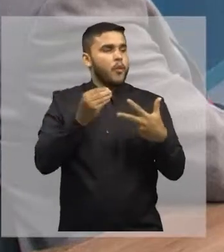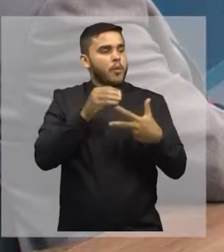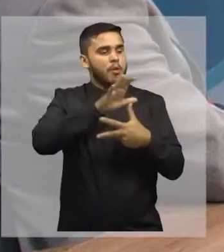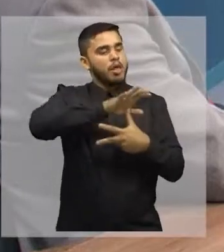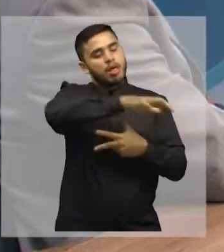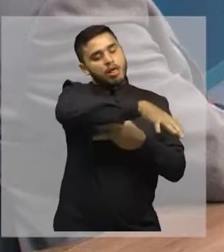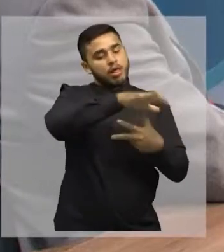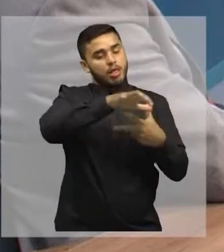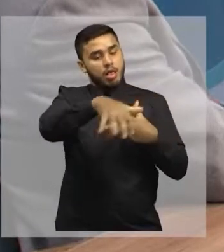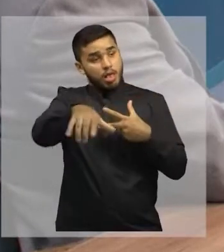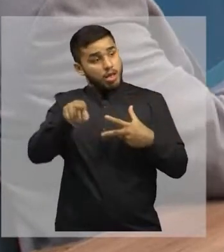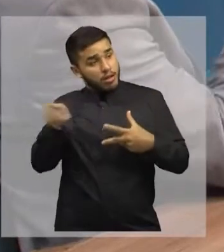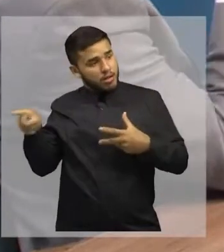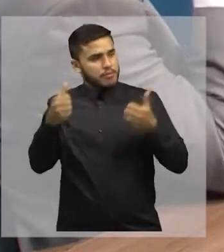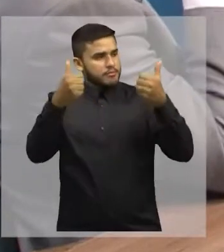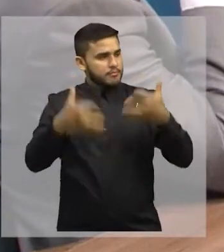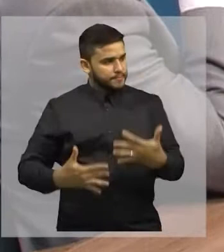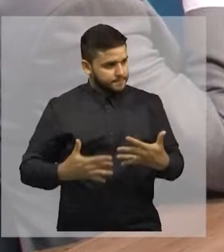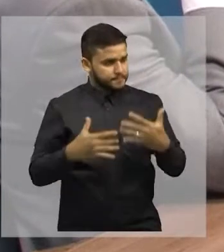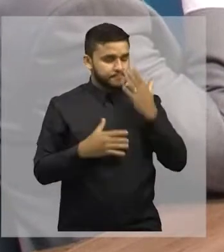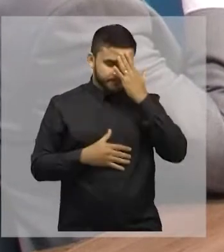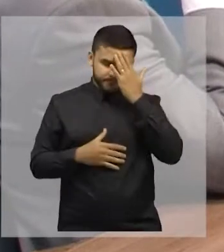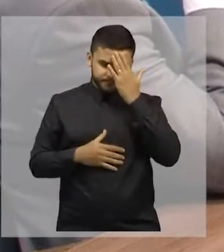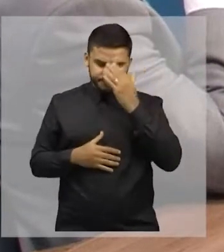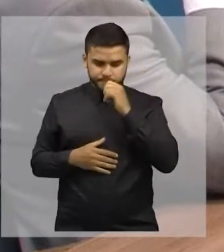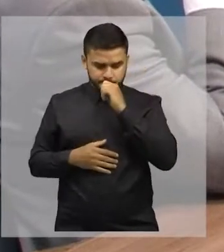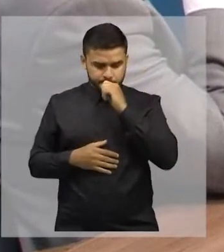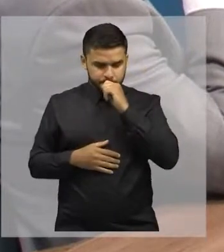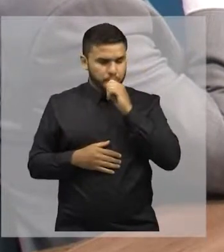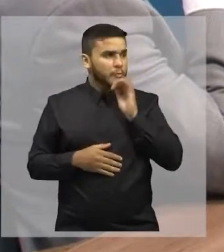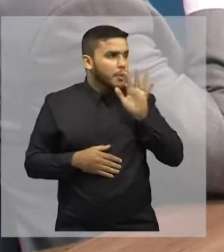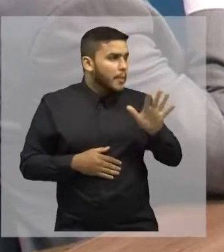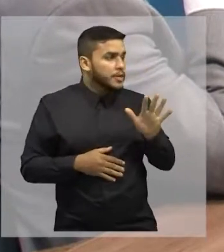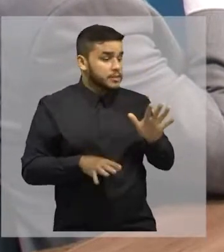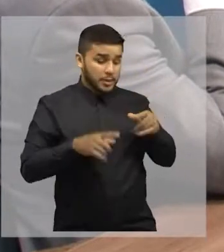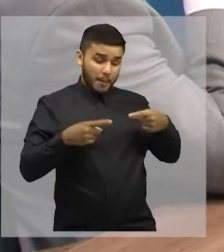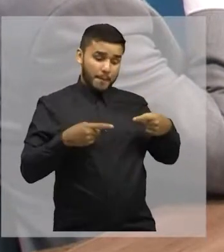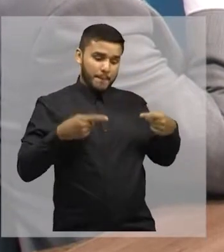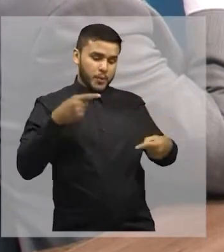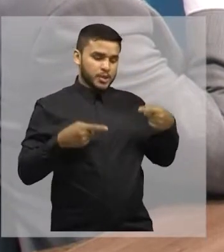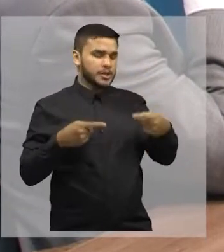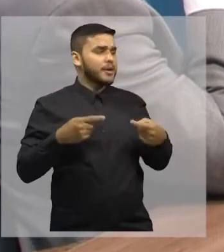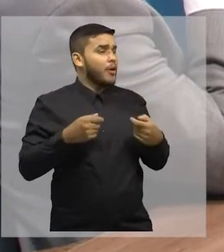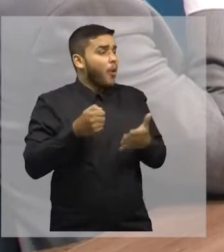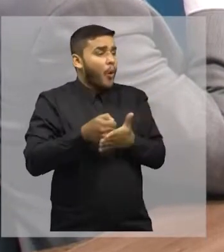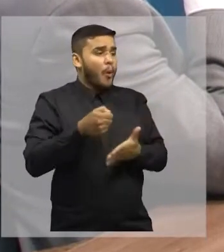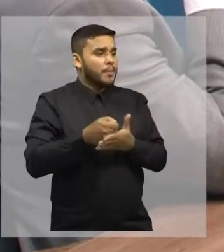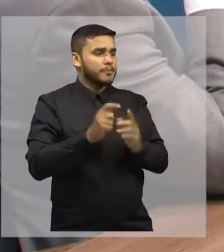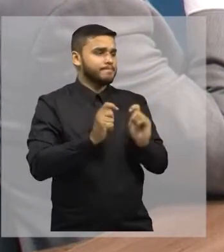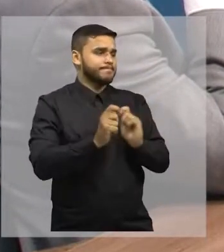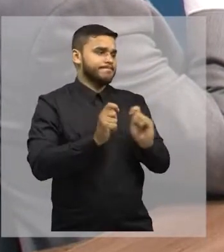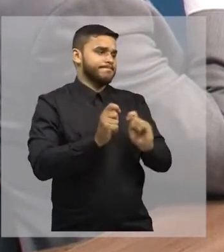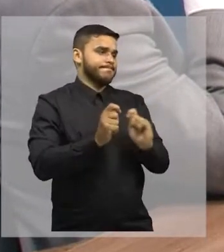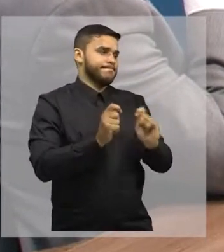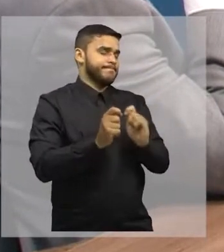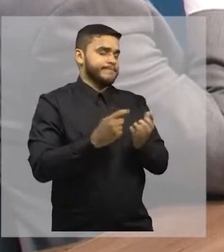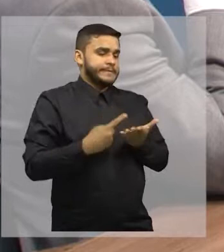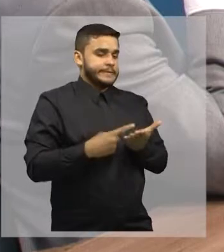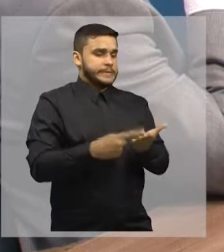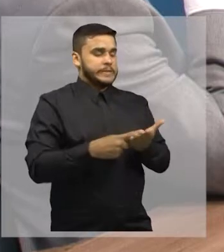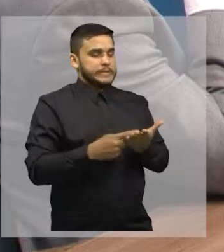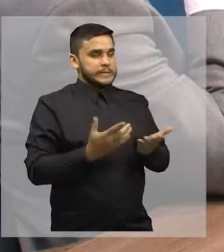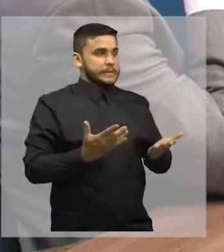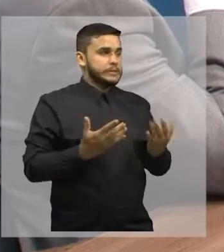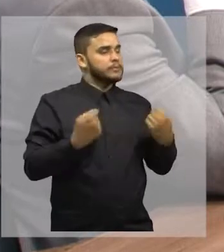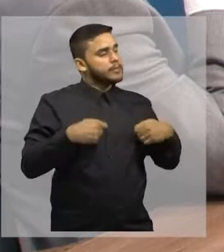base da política. E embora a gente esteja falando do Executivo, o Executivo que propõe a agenda, mas a gente está